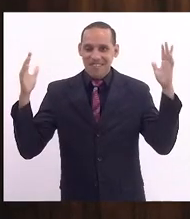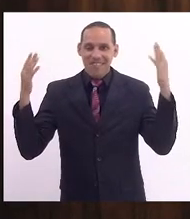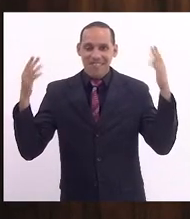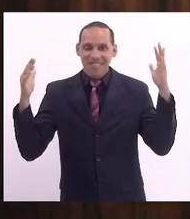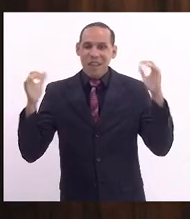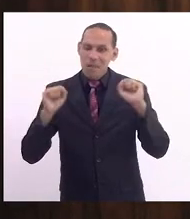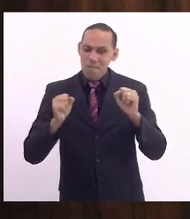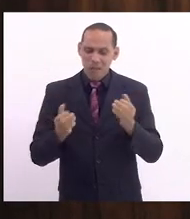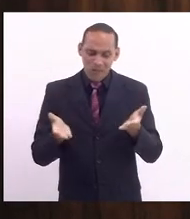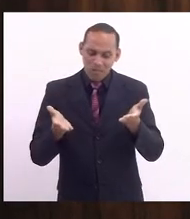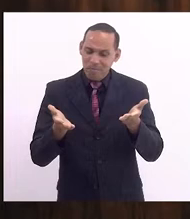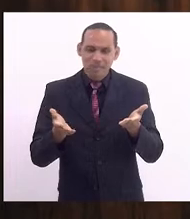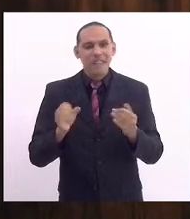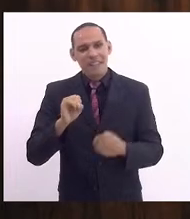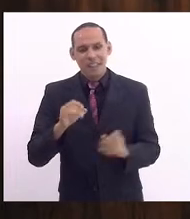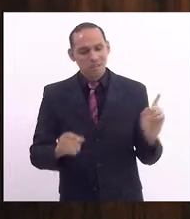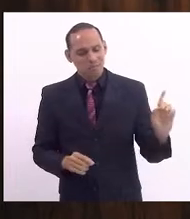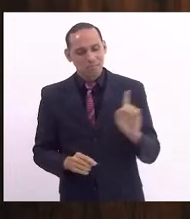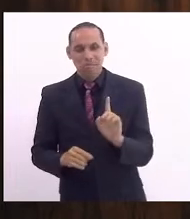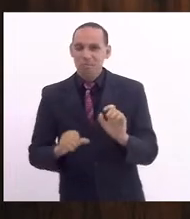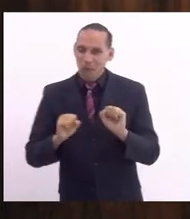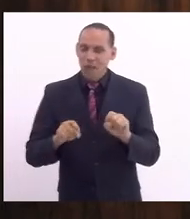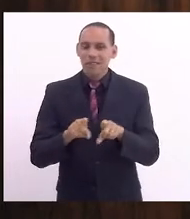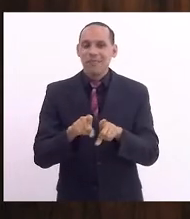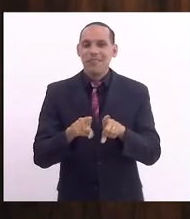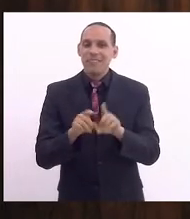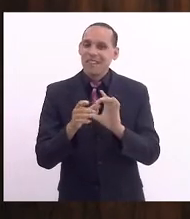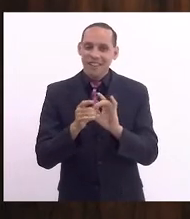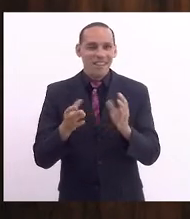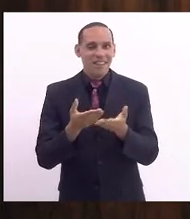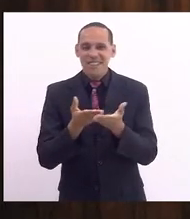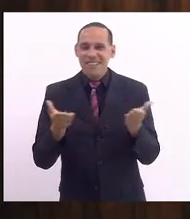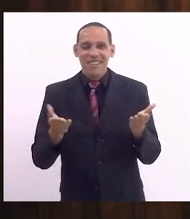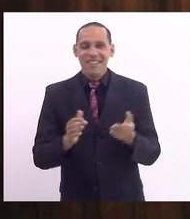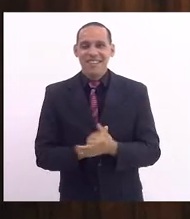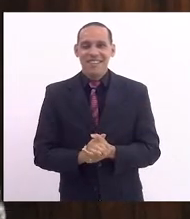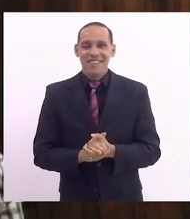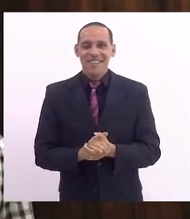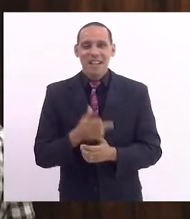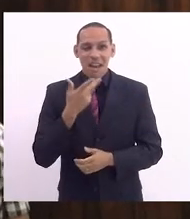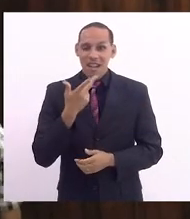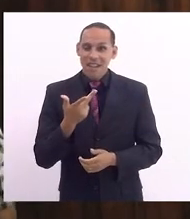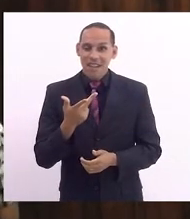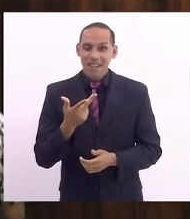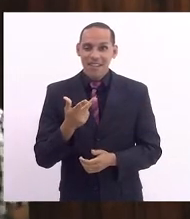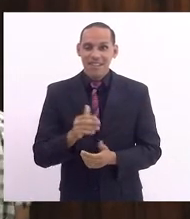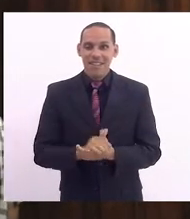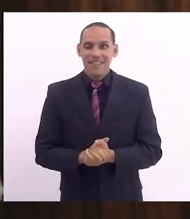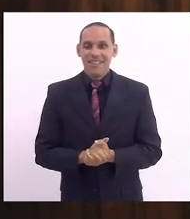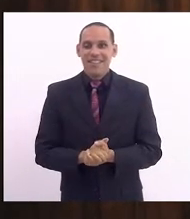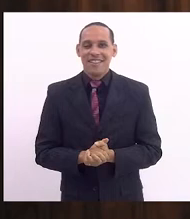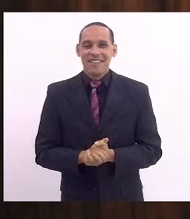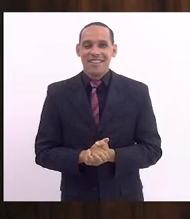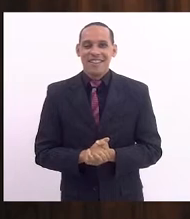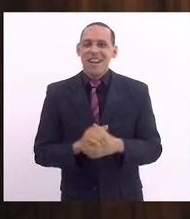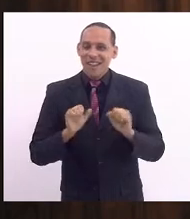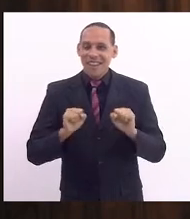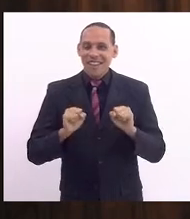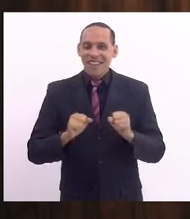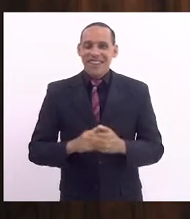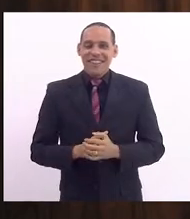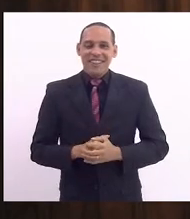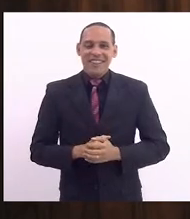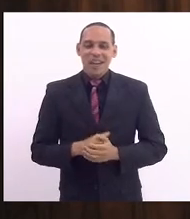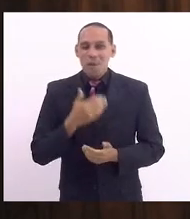Pode ser daí. Se quiser subir aqui, fica à vontade também. A casa de... Fala para lá, para vocês. Pode ser aqui, assim.